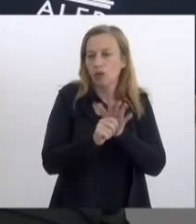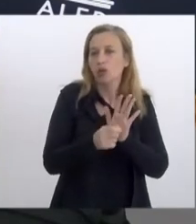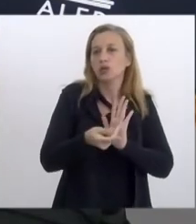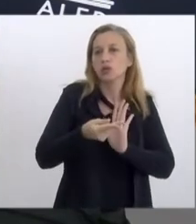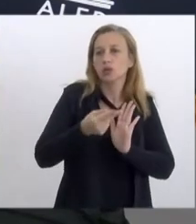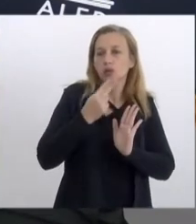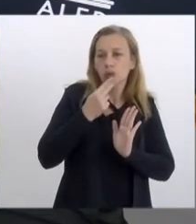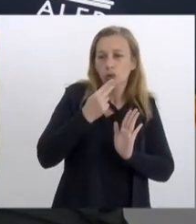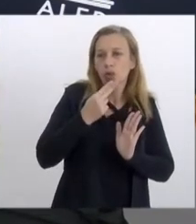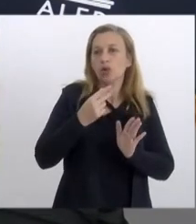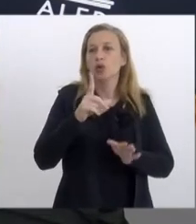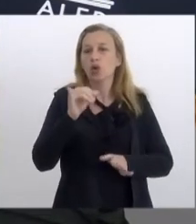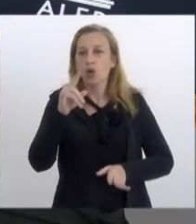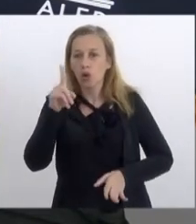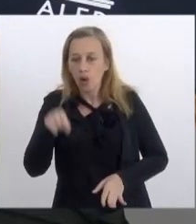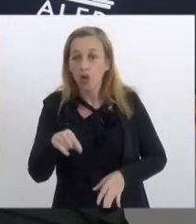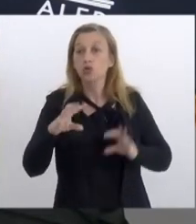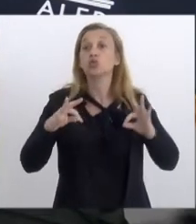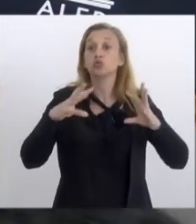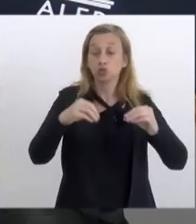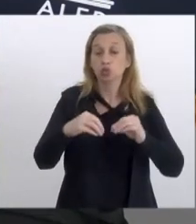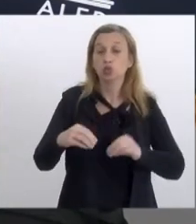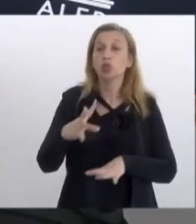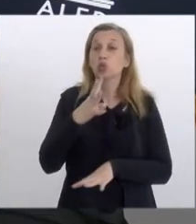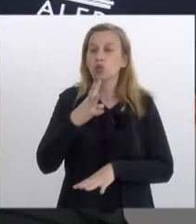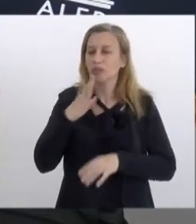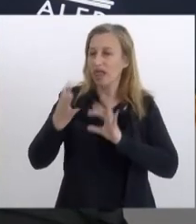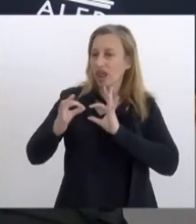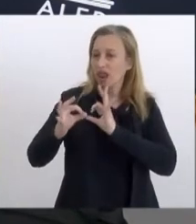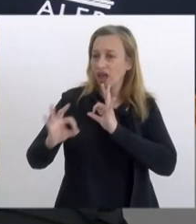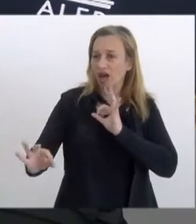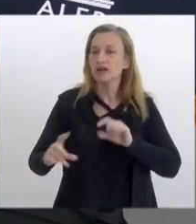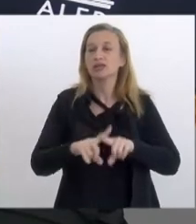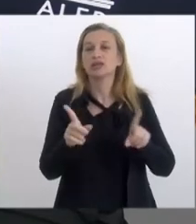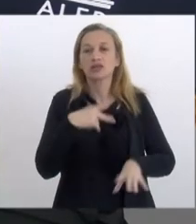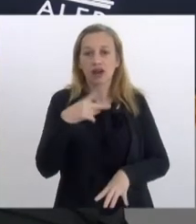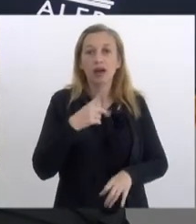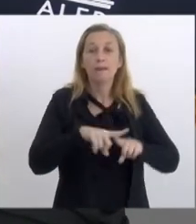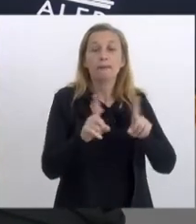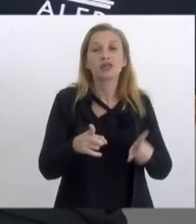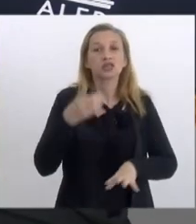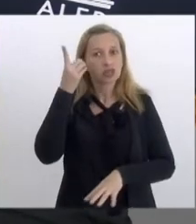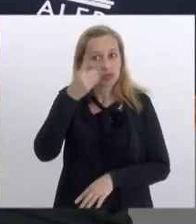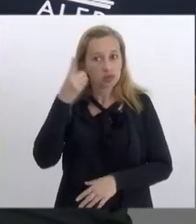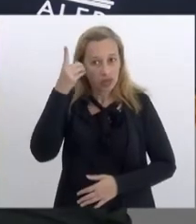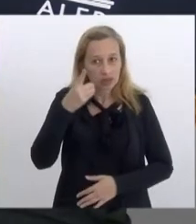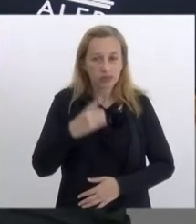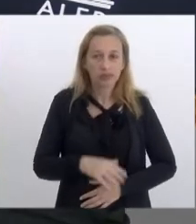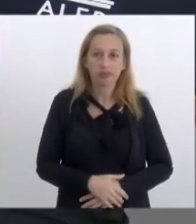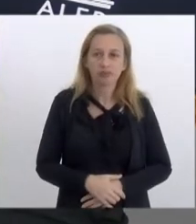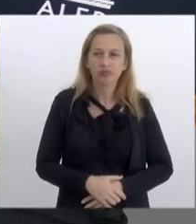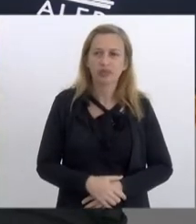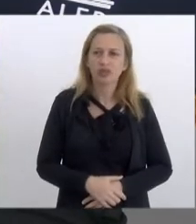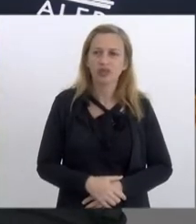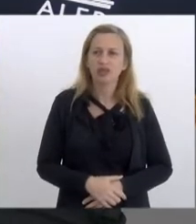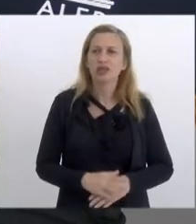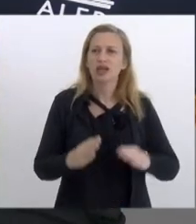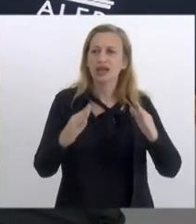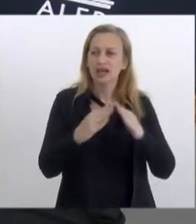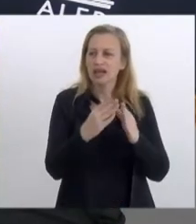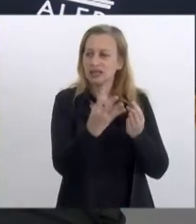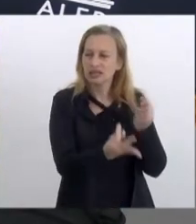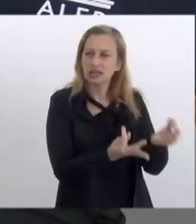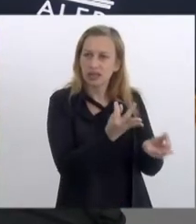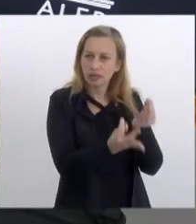da loló. E nós não vamos nos alongar na nossa fala, mas, deputado, as casas